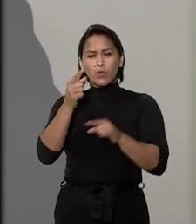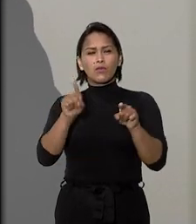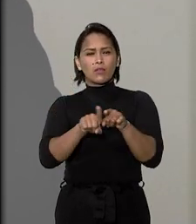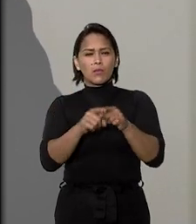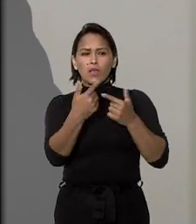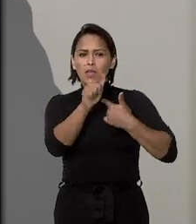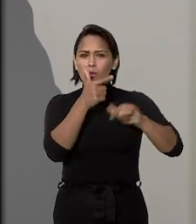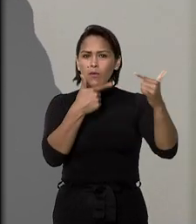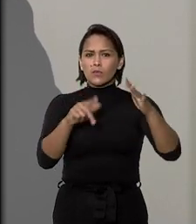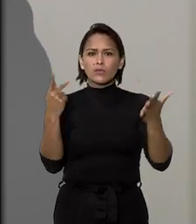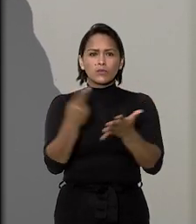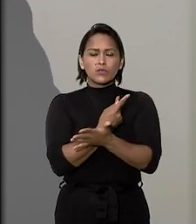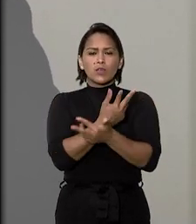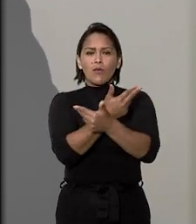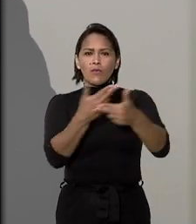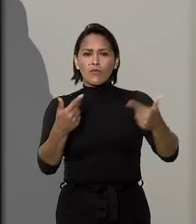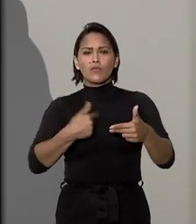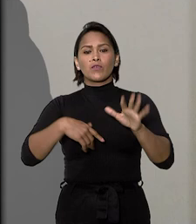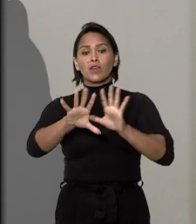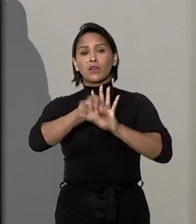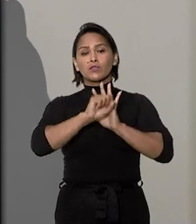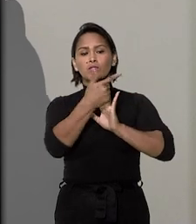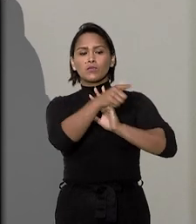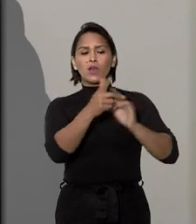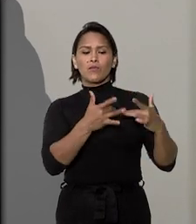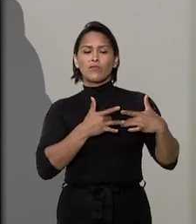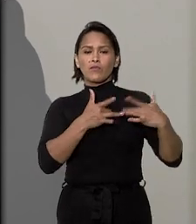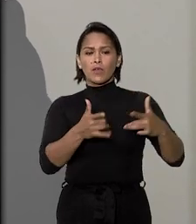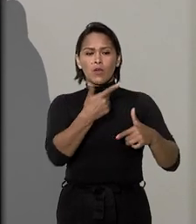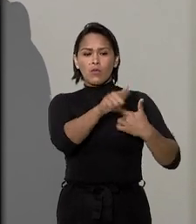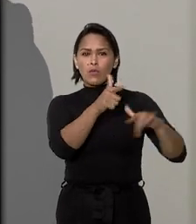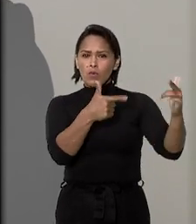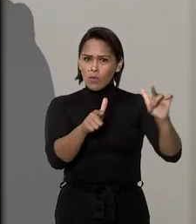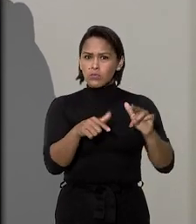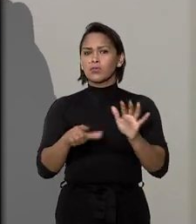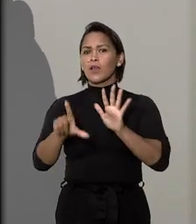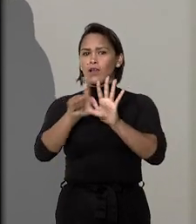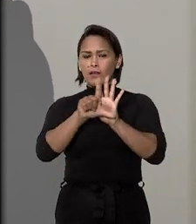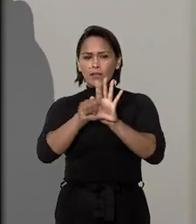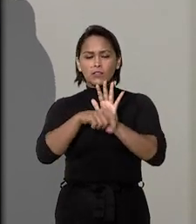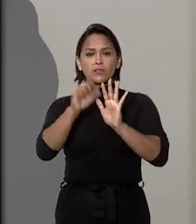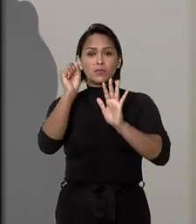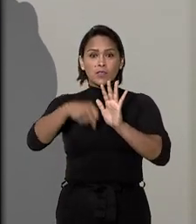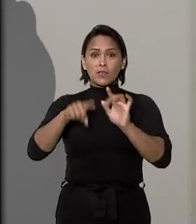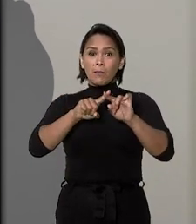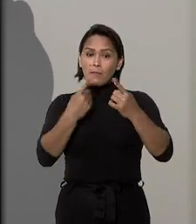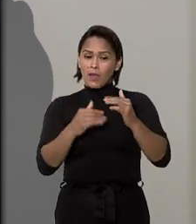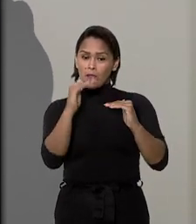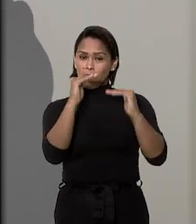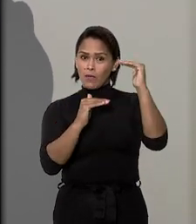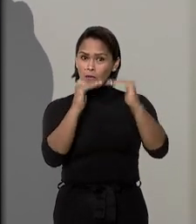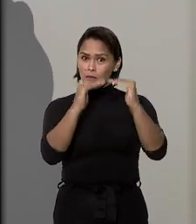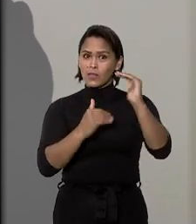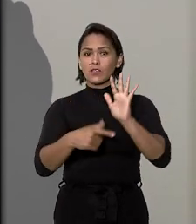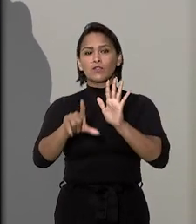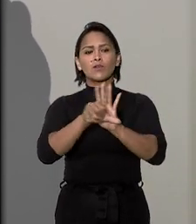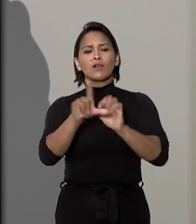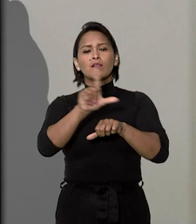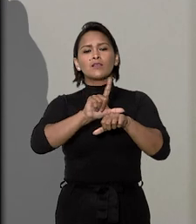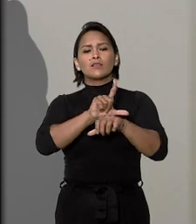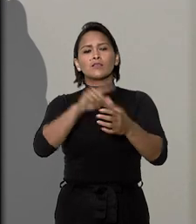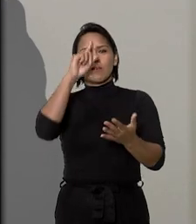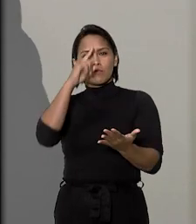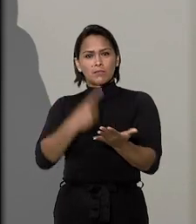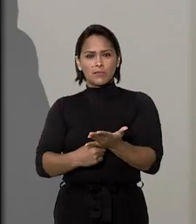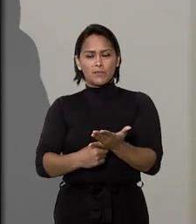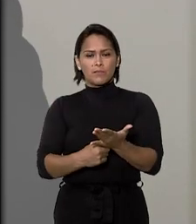outras coisas, que a doação de bens para outros entes federativos é legítima desde que compatível com a legislação